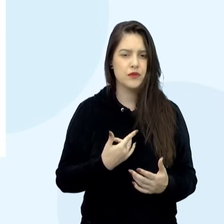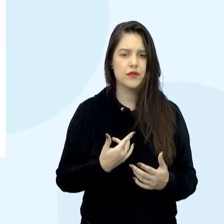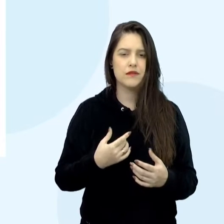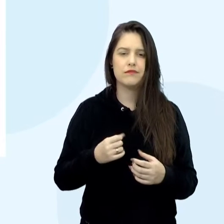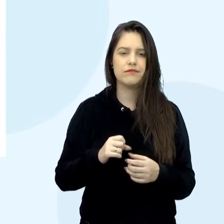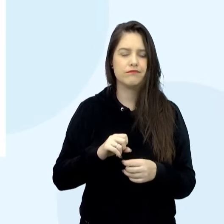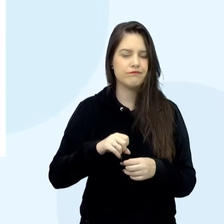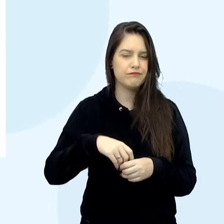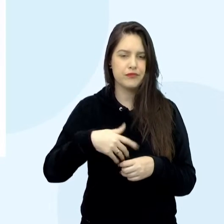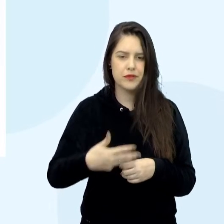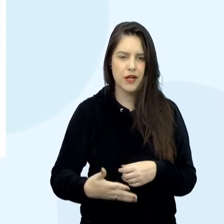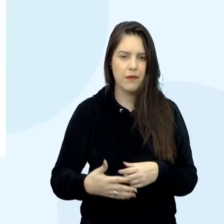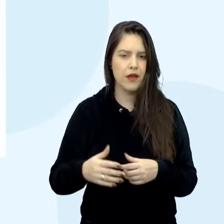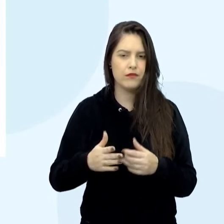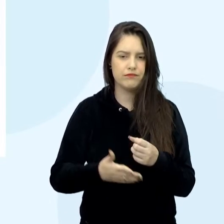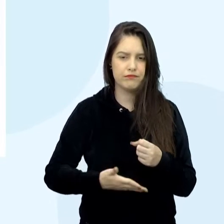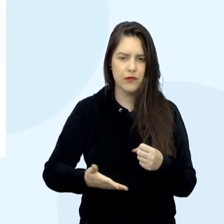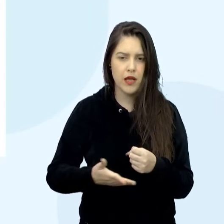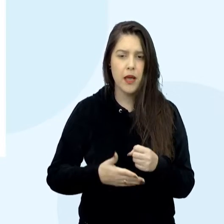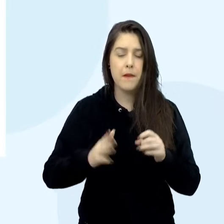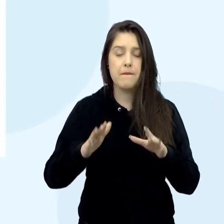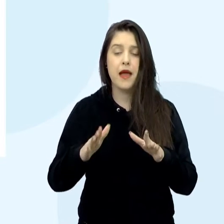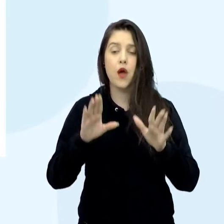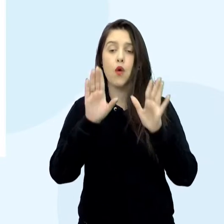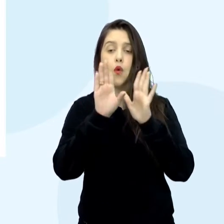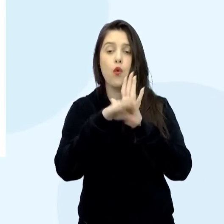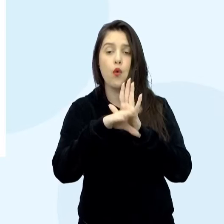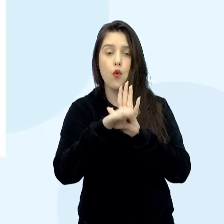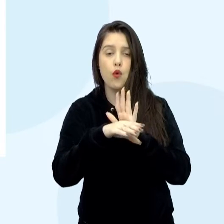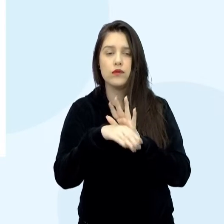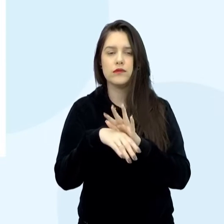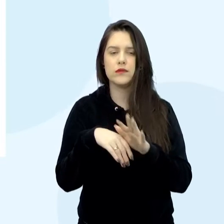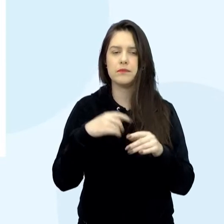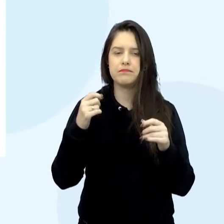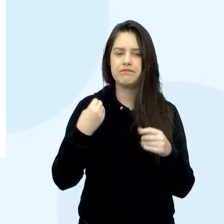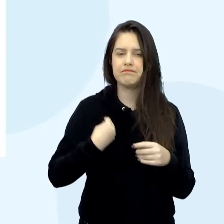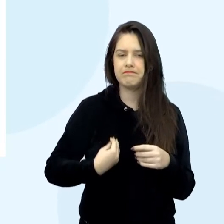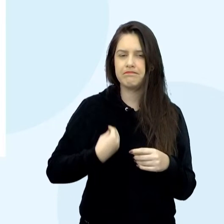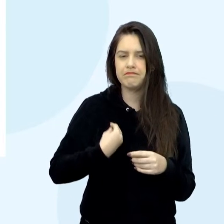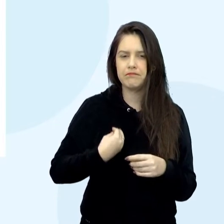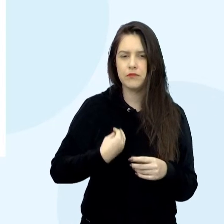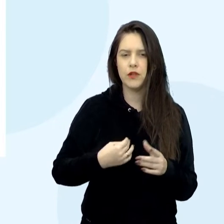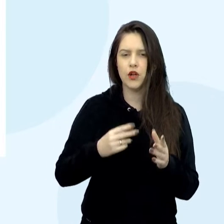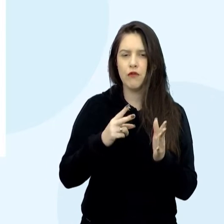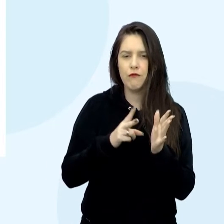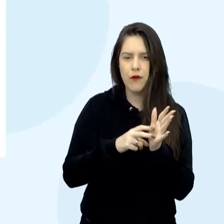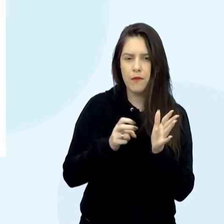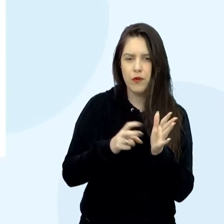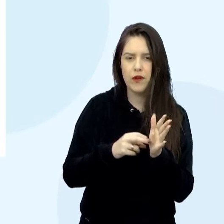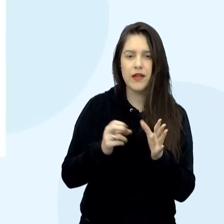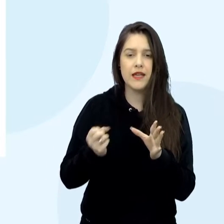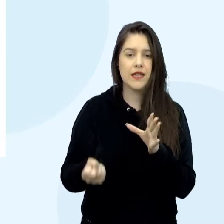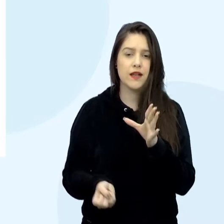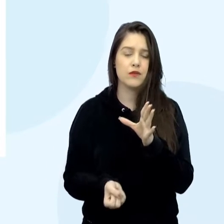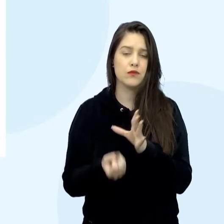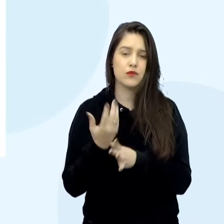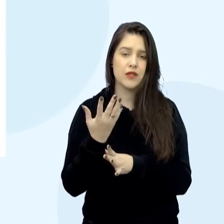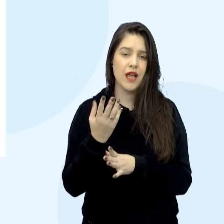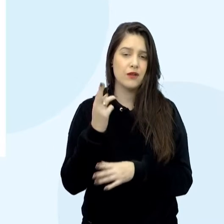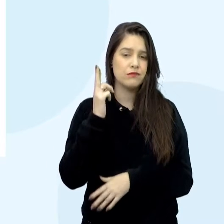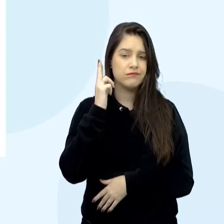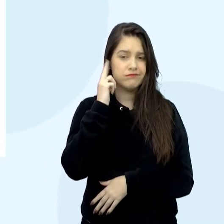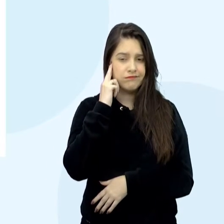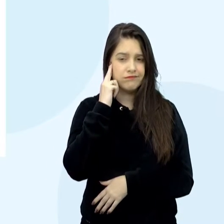básico. Além disso, conceitos pejorativos presentes em nosso vocabulário como criado